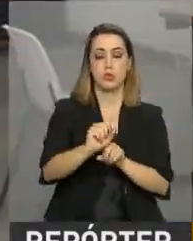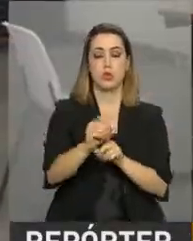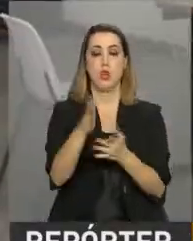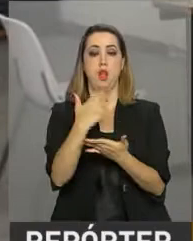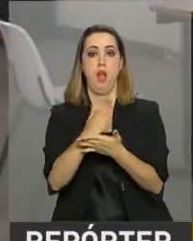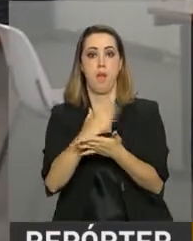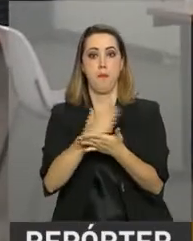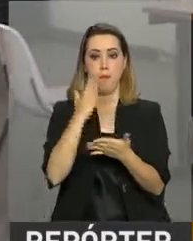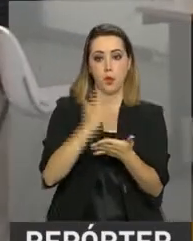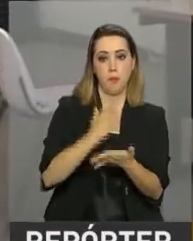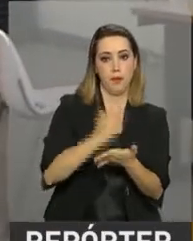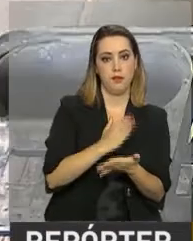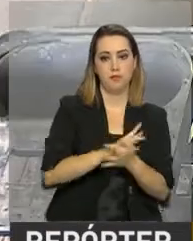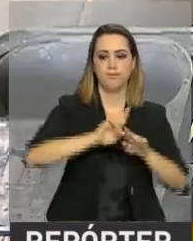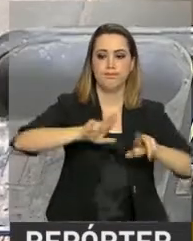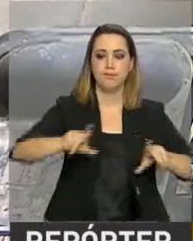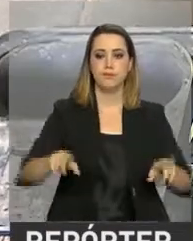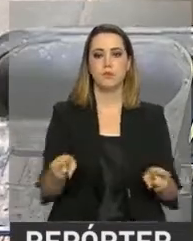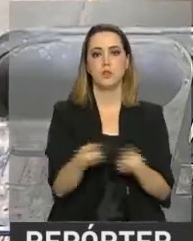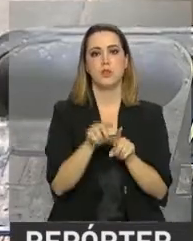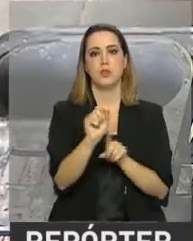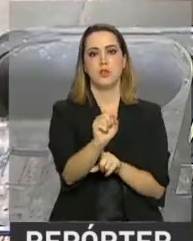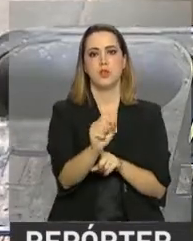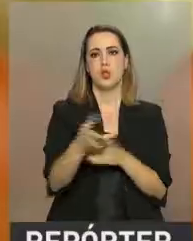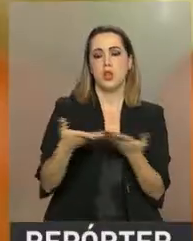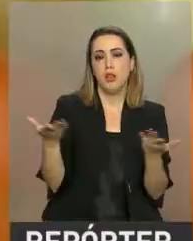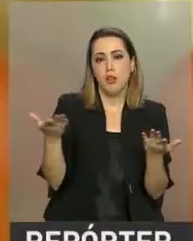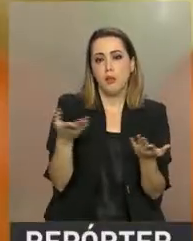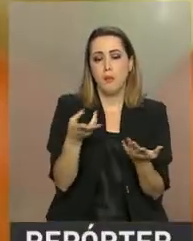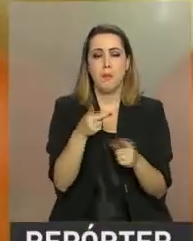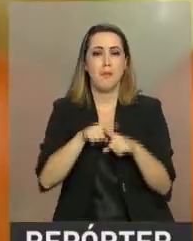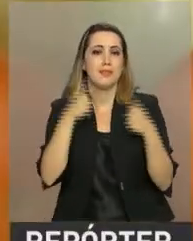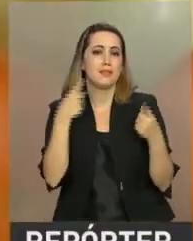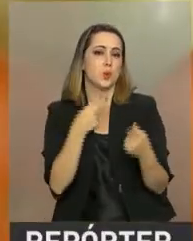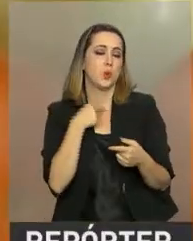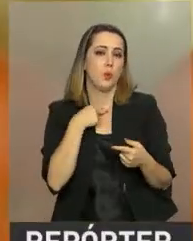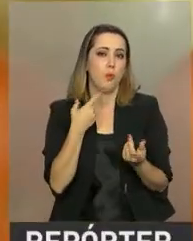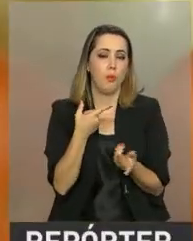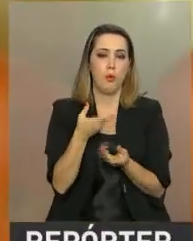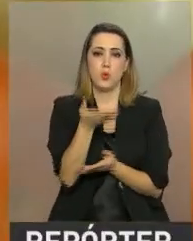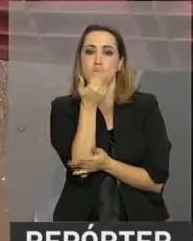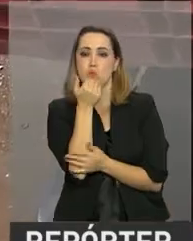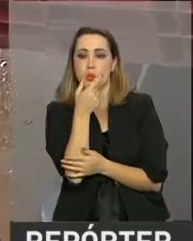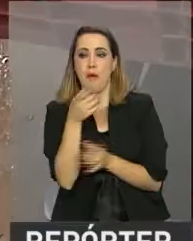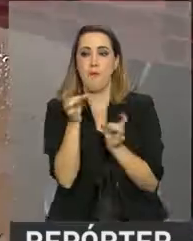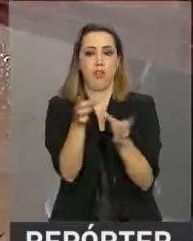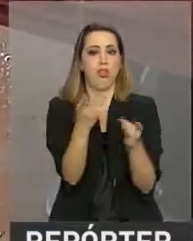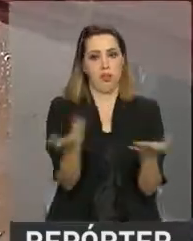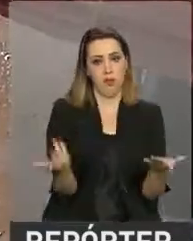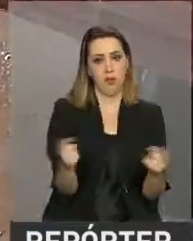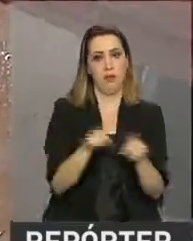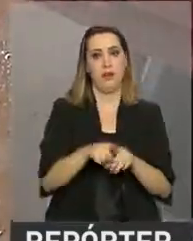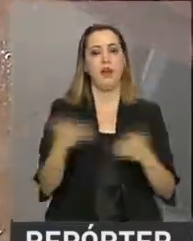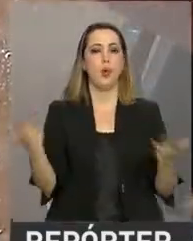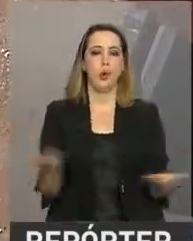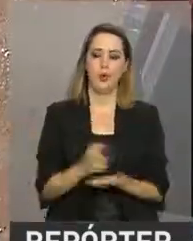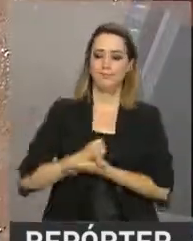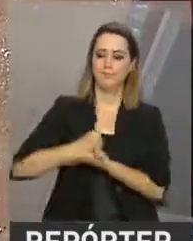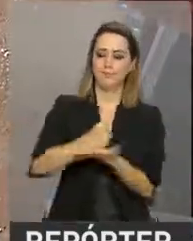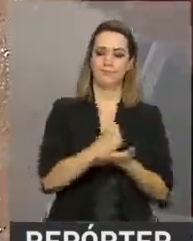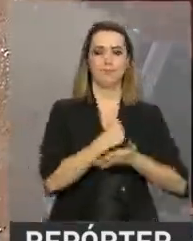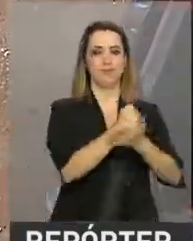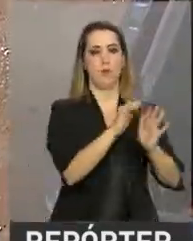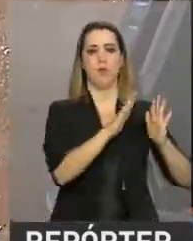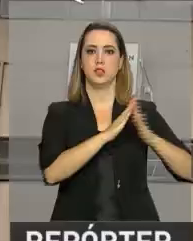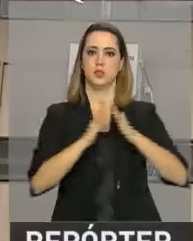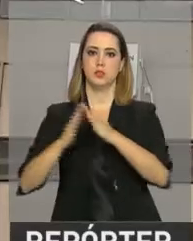alimentos que estão fora dos padrões para venda ganhou um destino mais nobre são doados para instituições